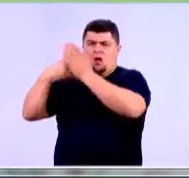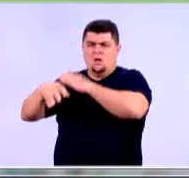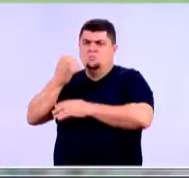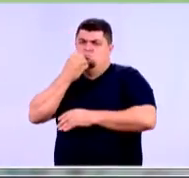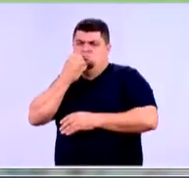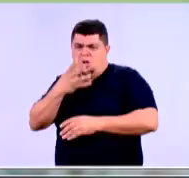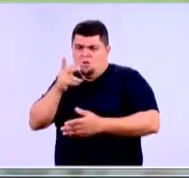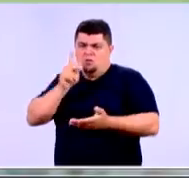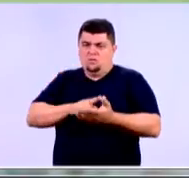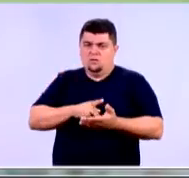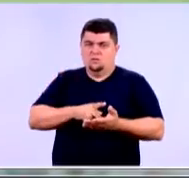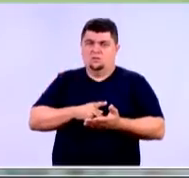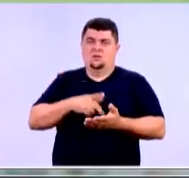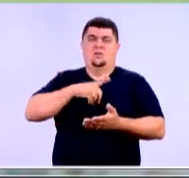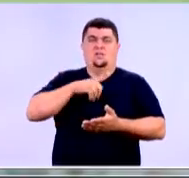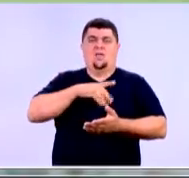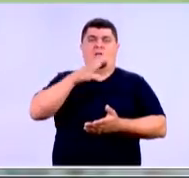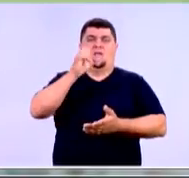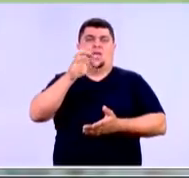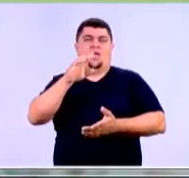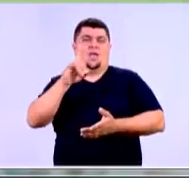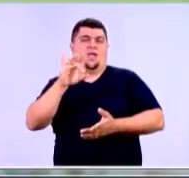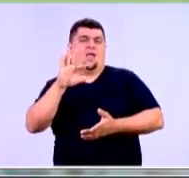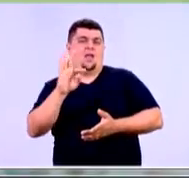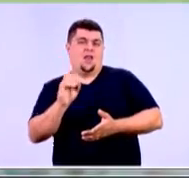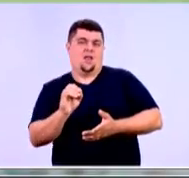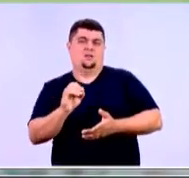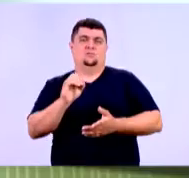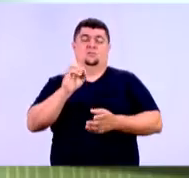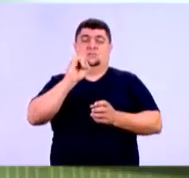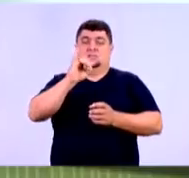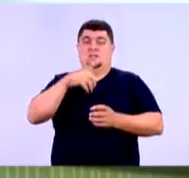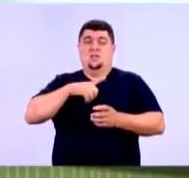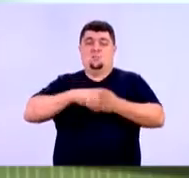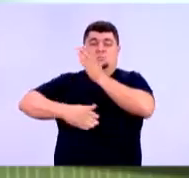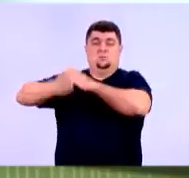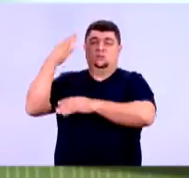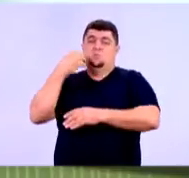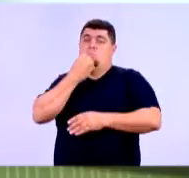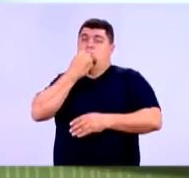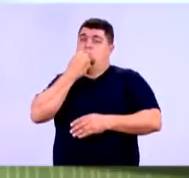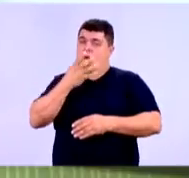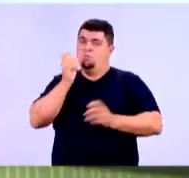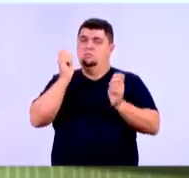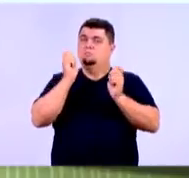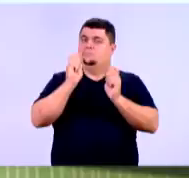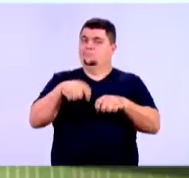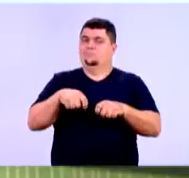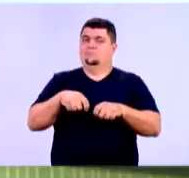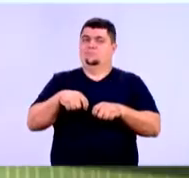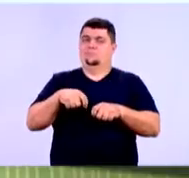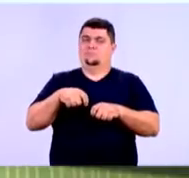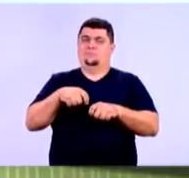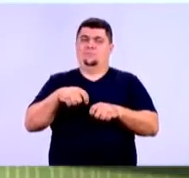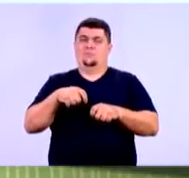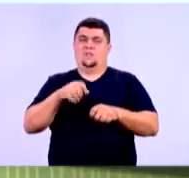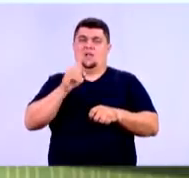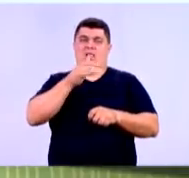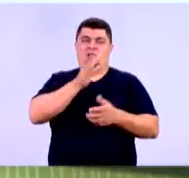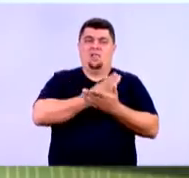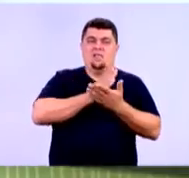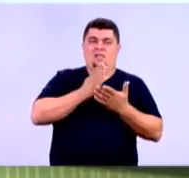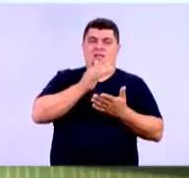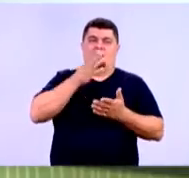tem crédito na praça quem tem um bom histórico de crédito. Normalmente, quando a pessoa vai comprar crédito